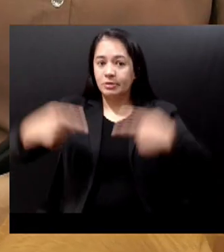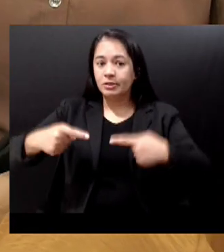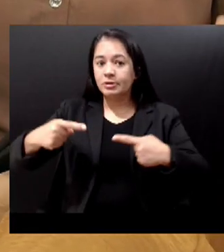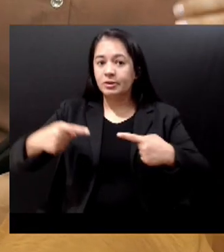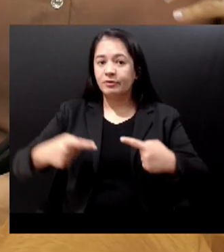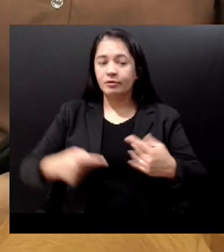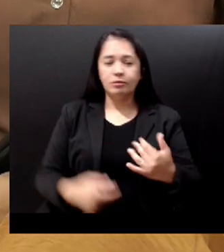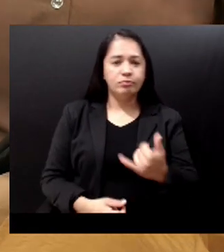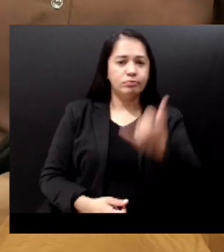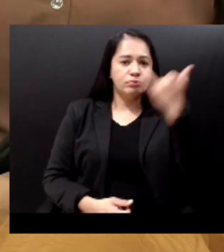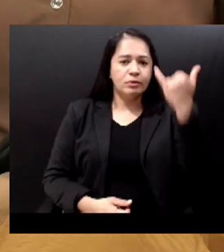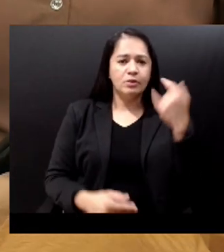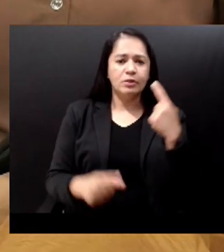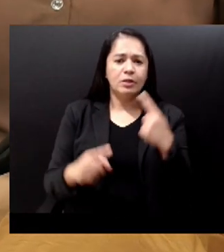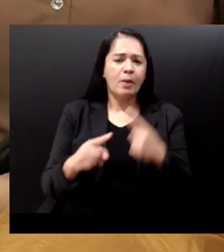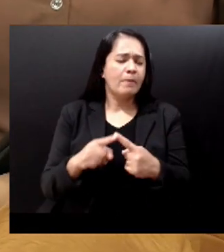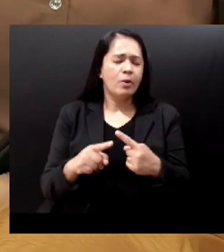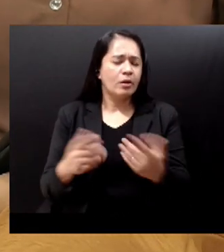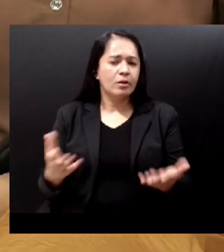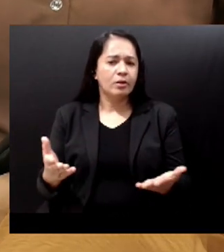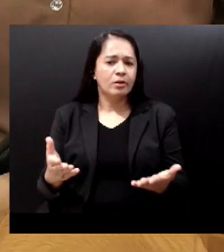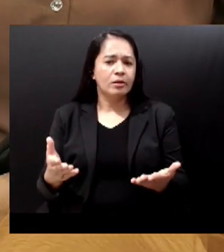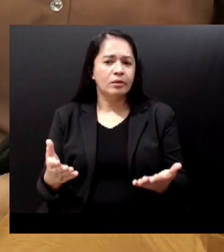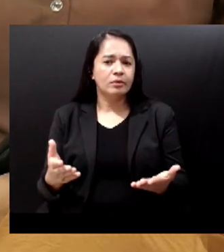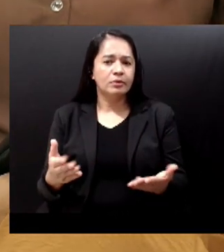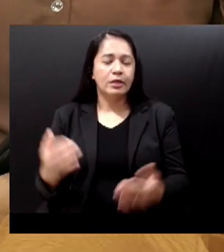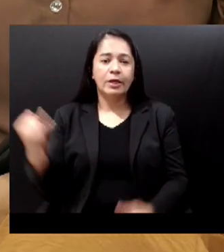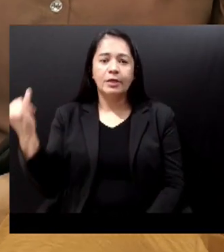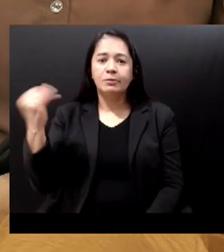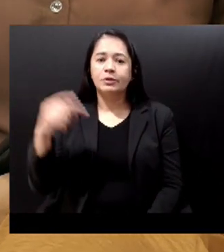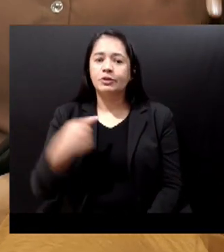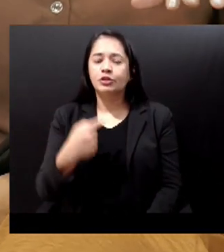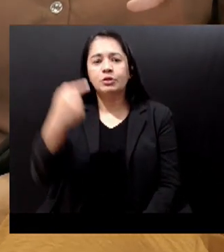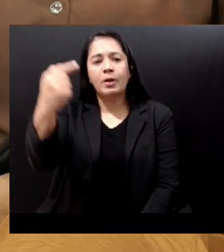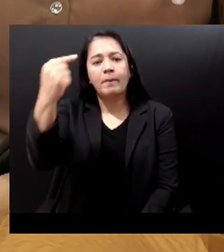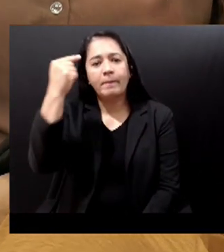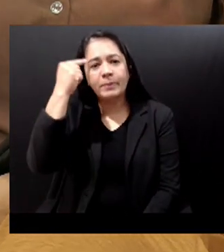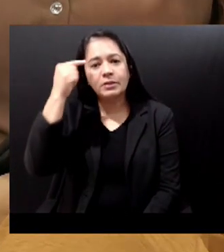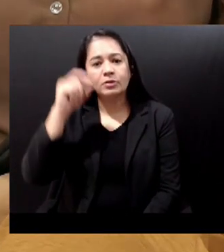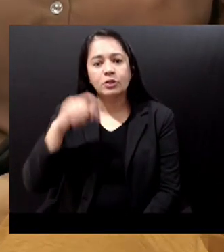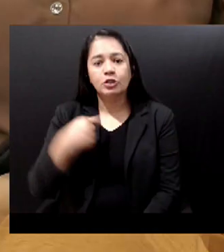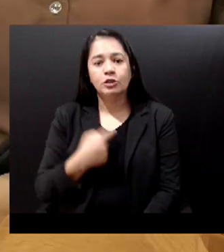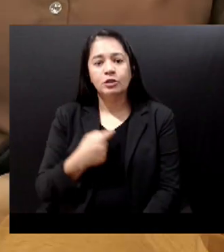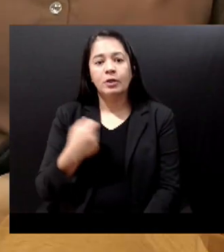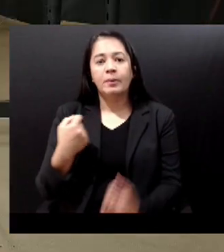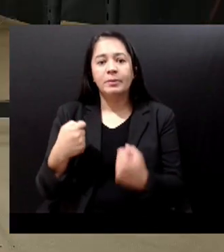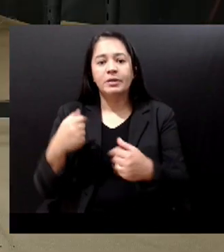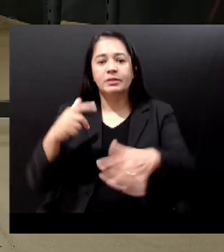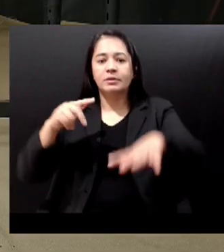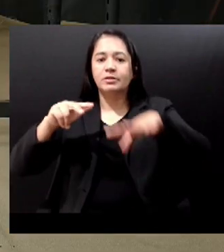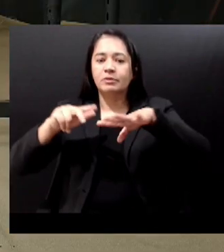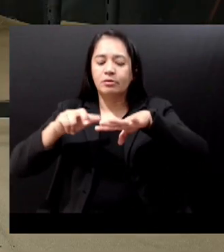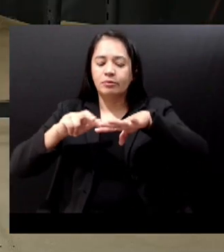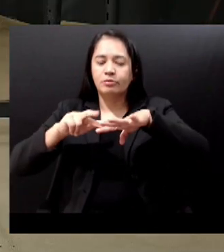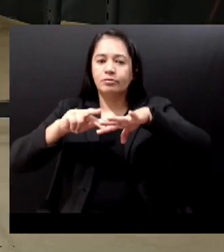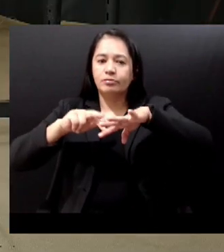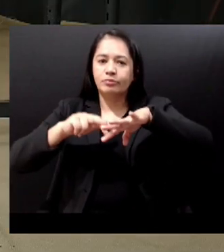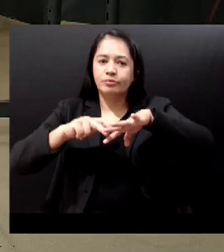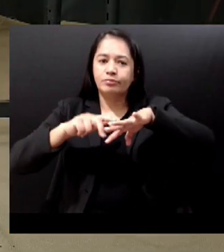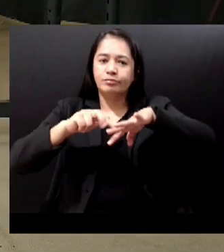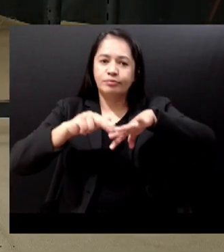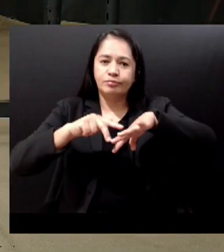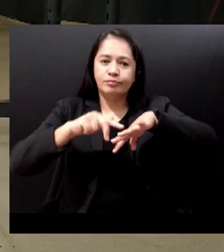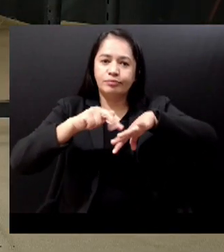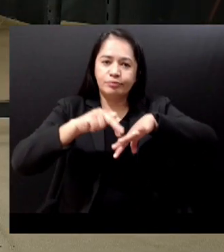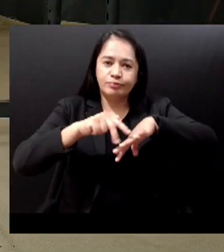né? É importante a gente parar e pensar que a gente precisa subir a escada, a gente tem que ir pelo primeiro, segundo, terceiro, quarto degrau, né? É. A gente não